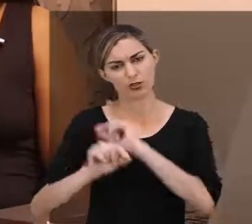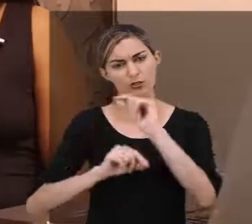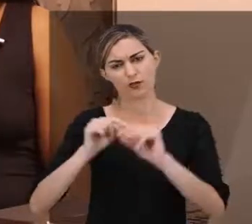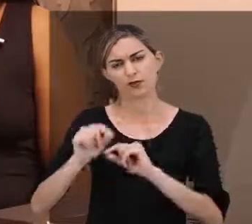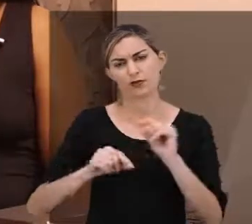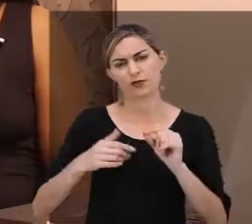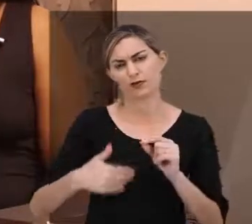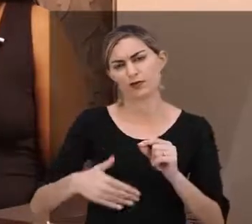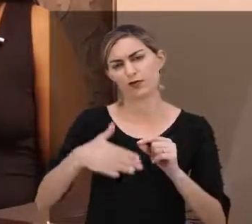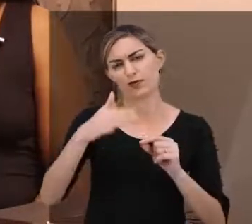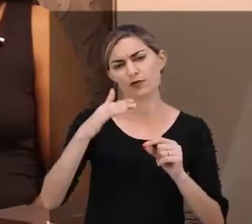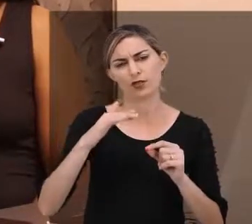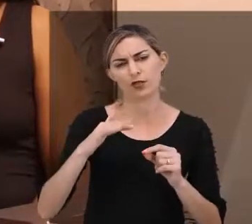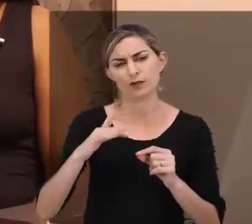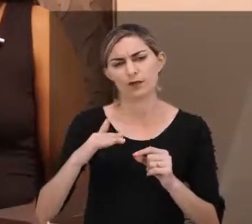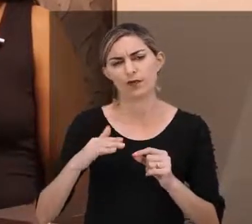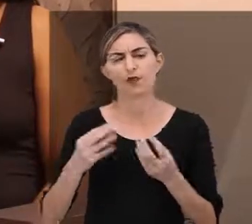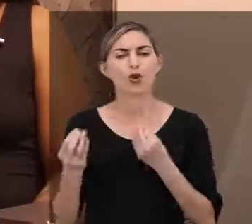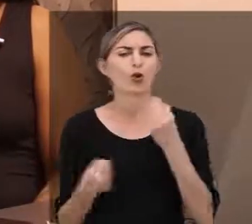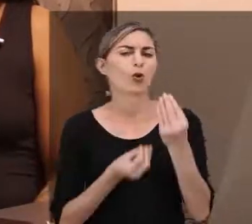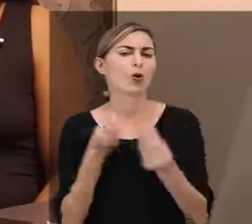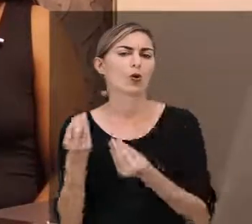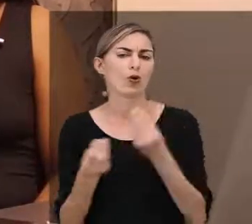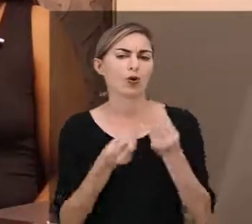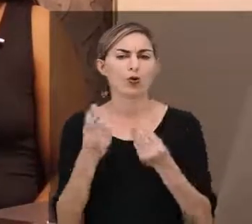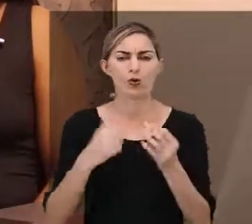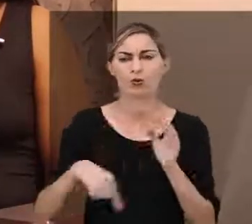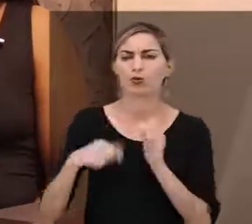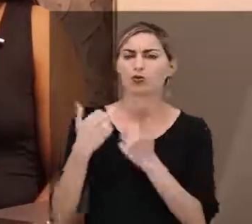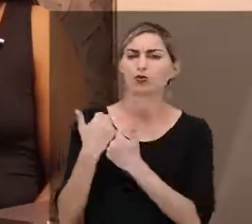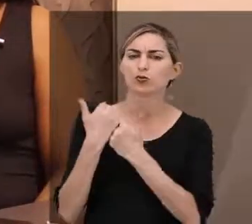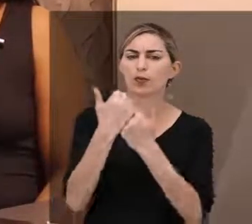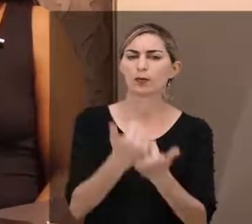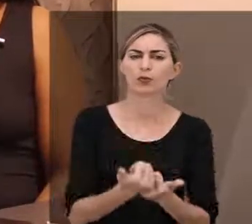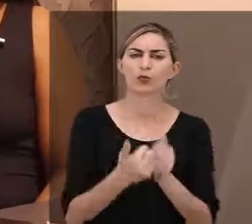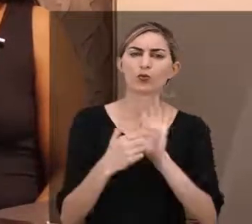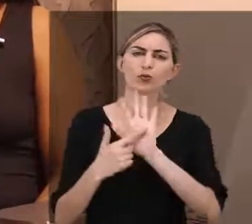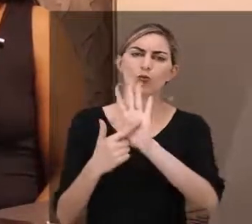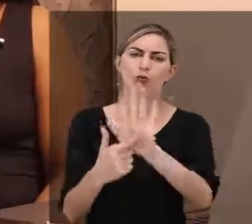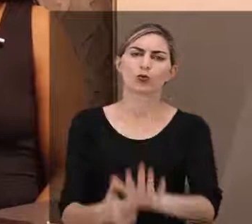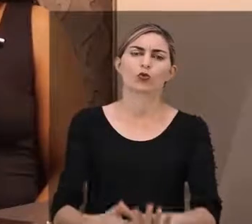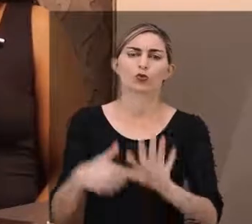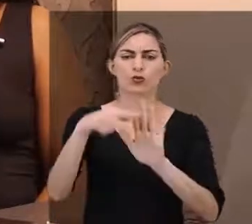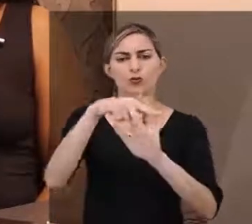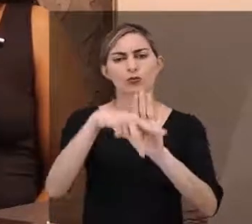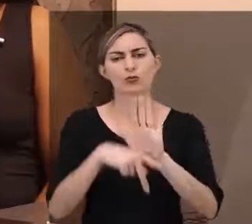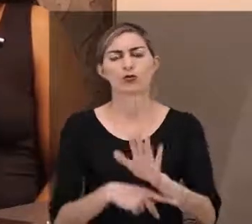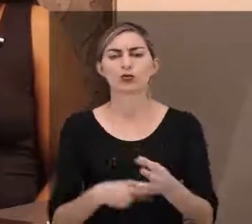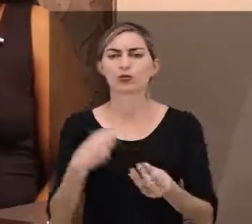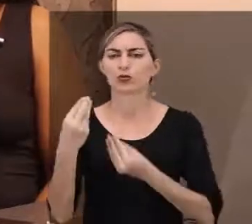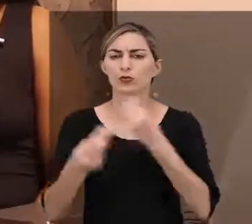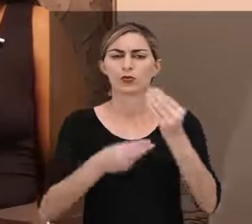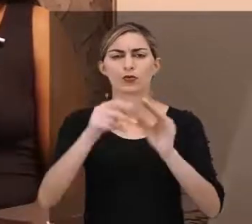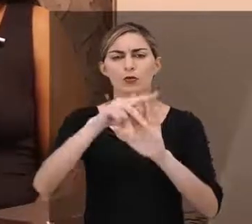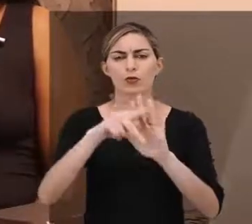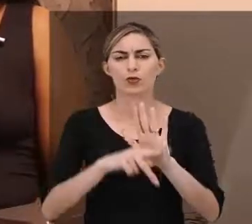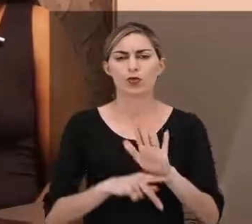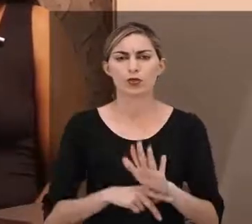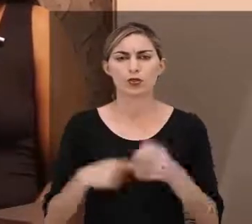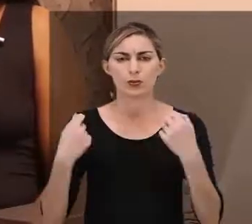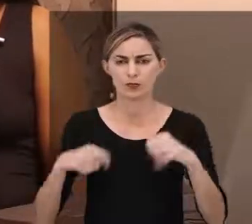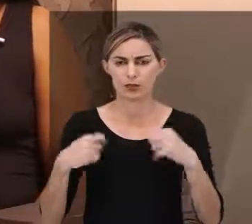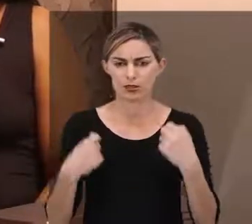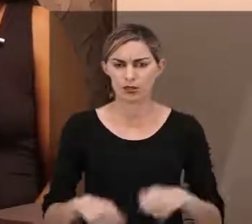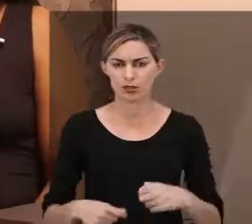vai dispor sobre como nós devemos representar esse projeto e como esse projeto deve ser levado em